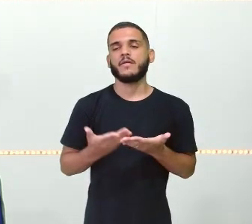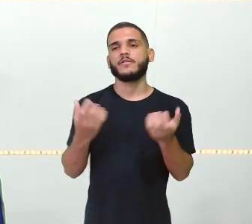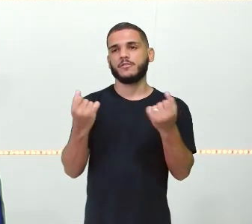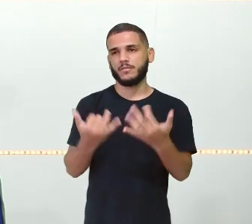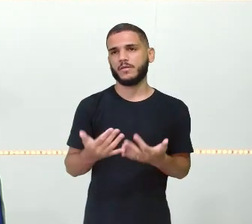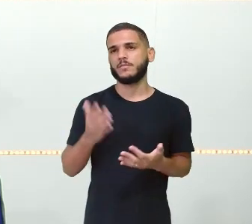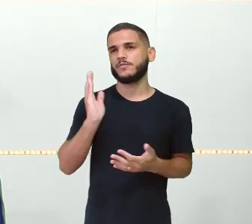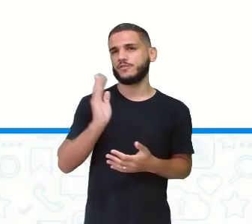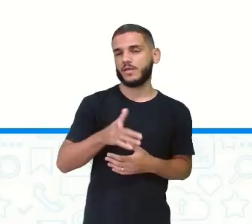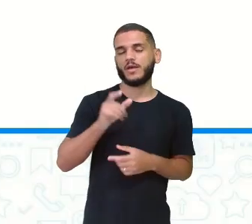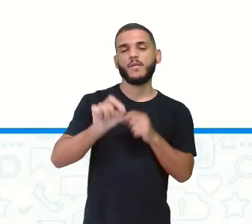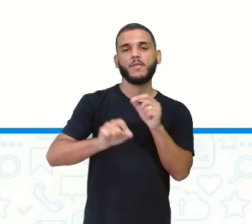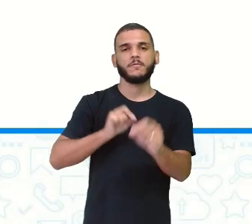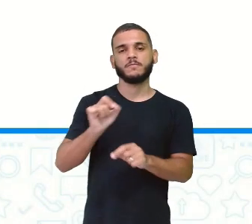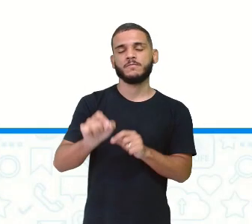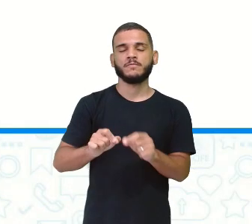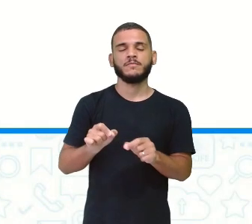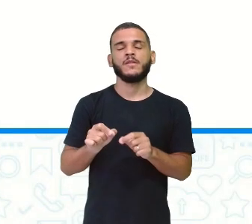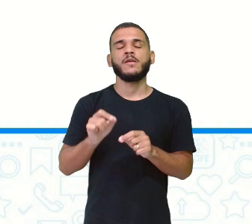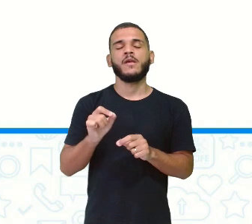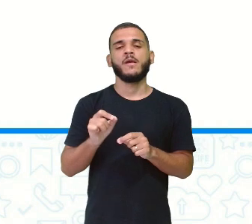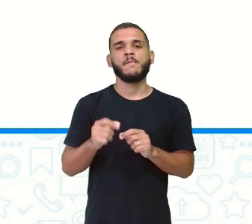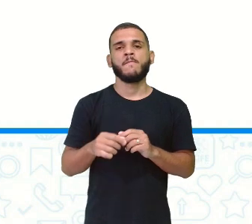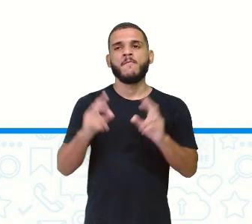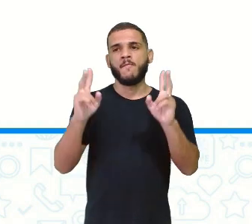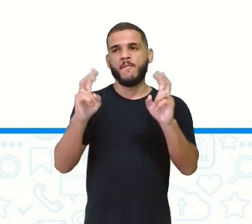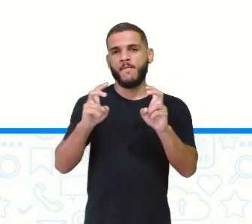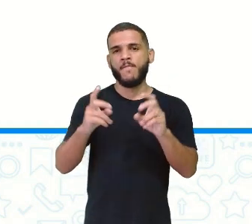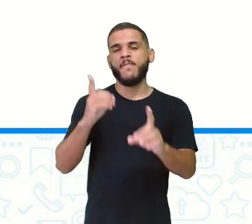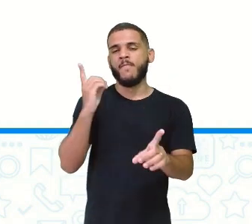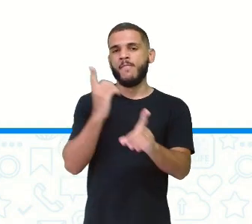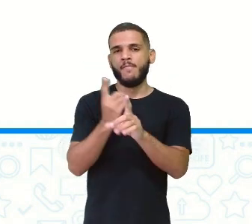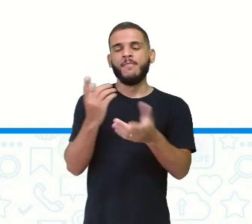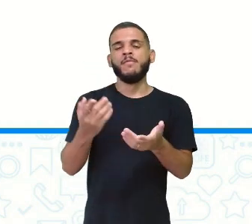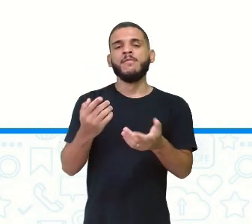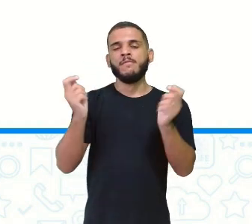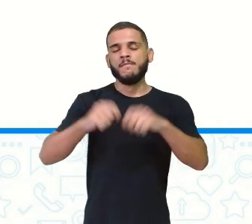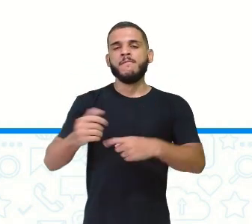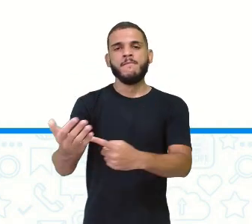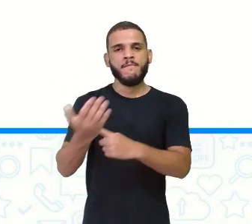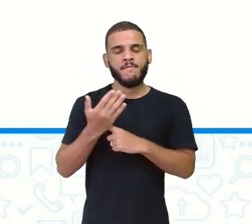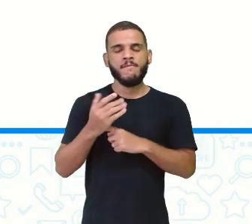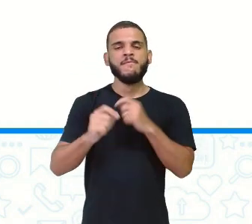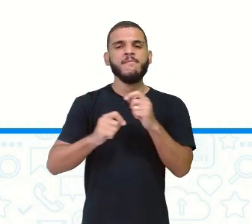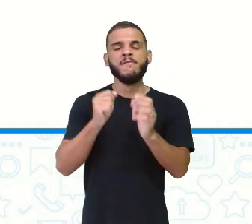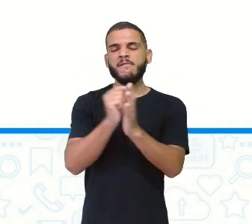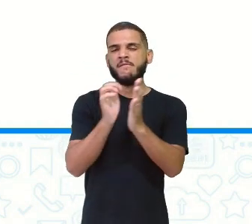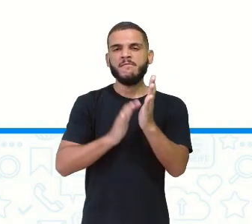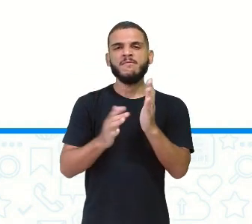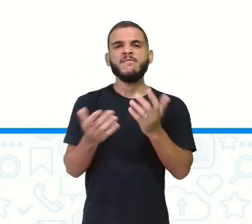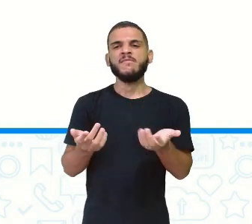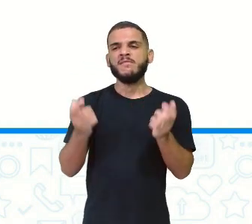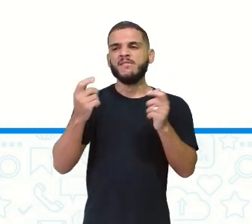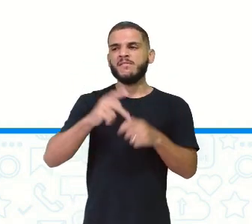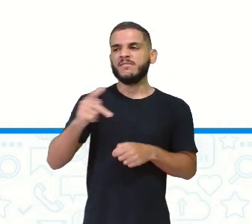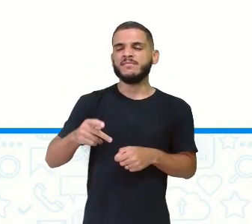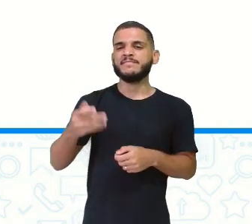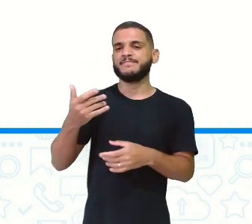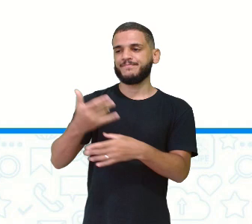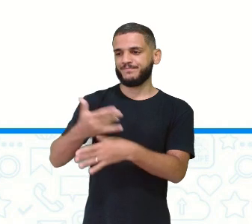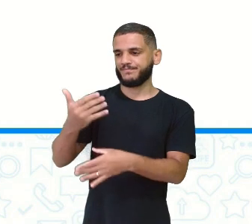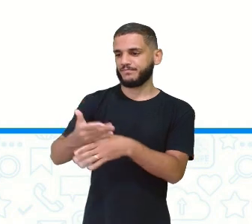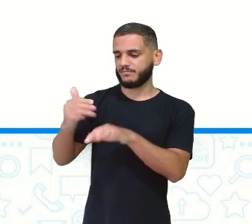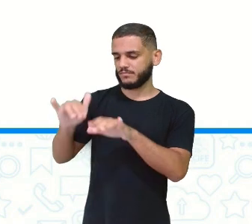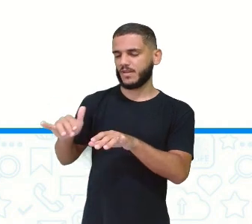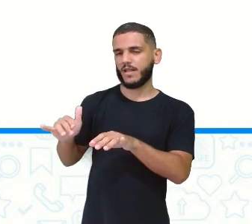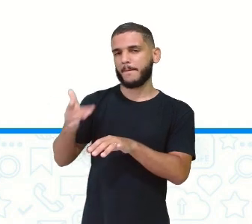ver se vocês podem me ajudar em relação a essas atividades aí. Professora Sandra, chegou alguém para participar?